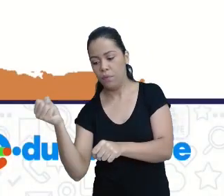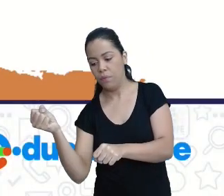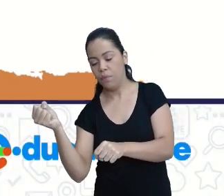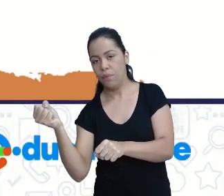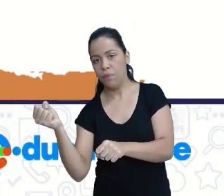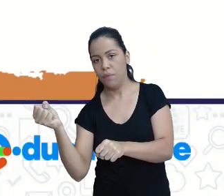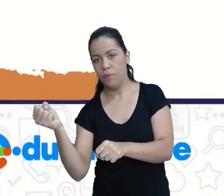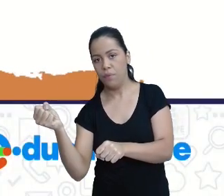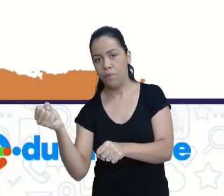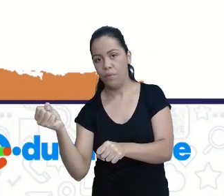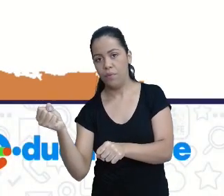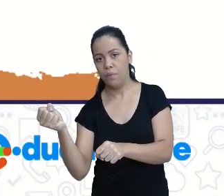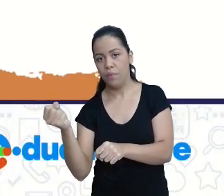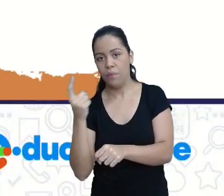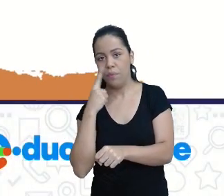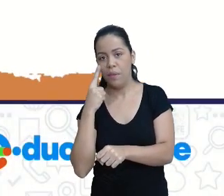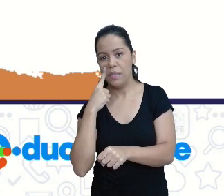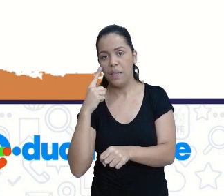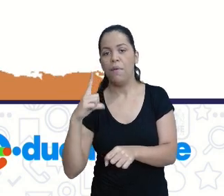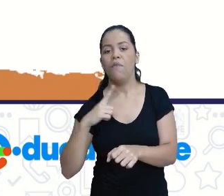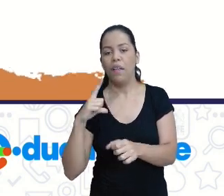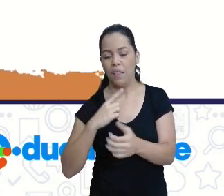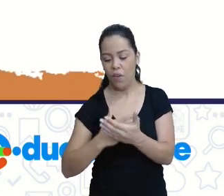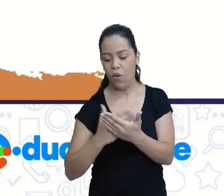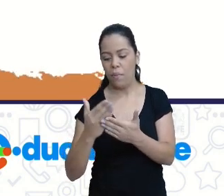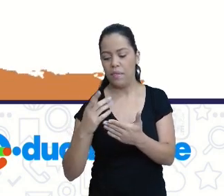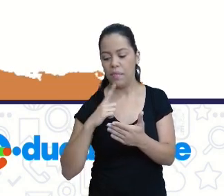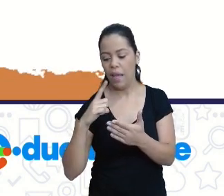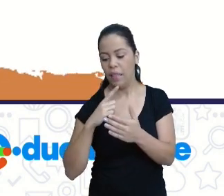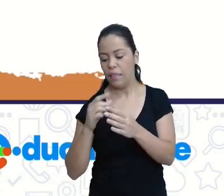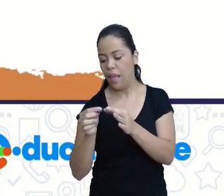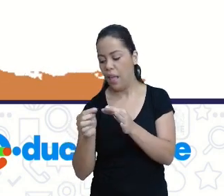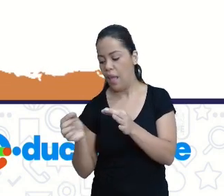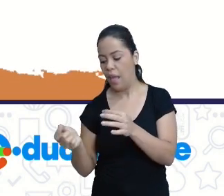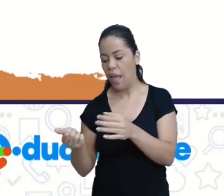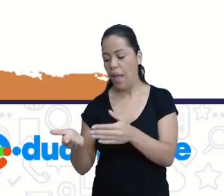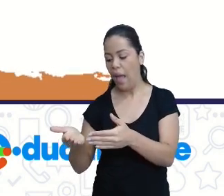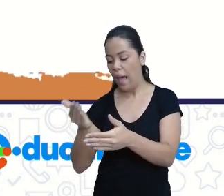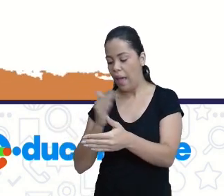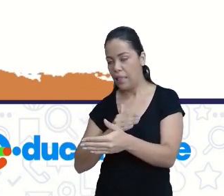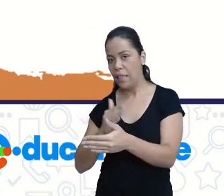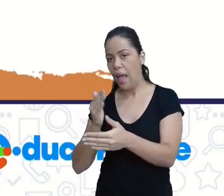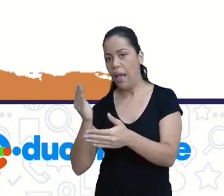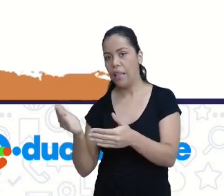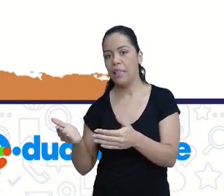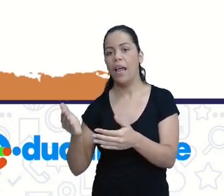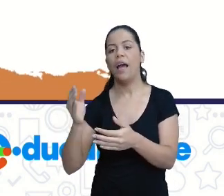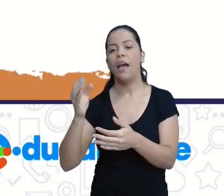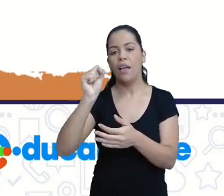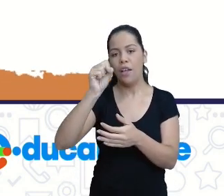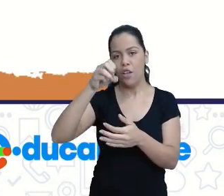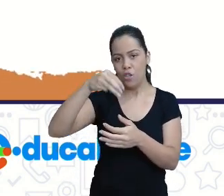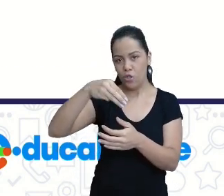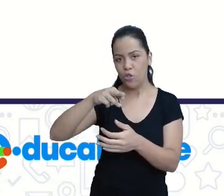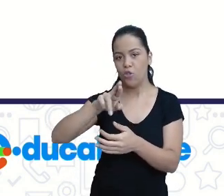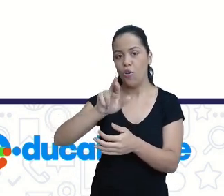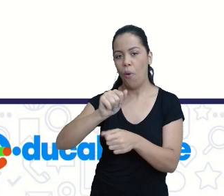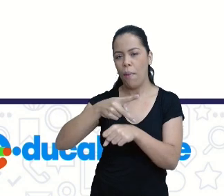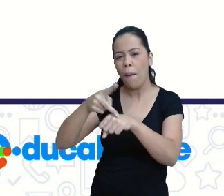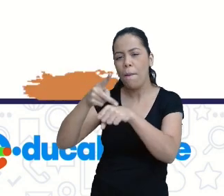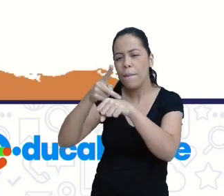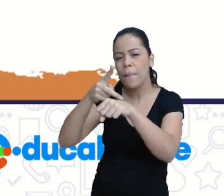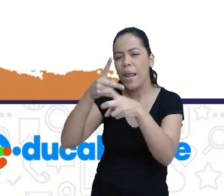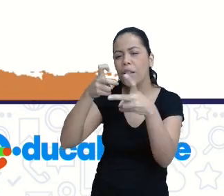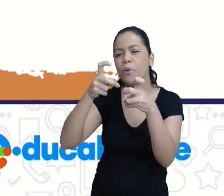Então, colocando o cabo de vassoura inclinado, o sol ao meio-dia, você vai perceber que aquilo que eu coloquei em preto ali seria